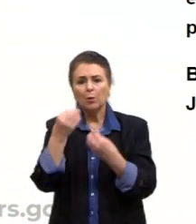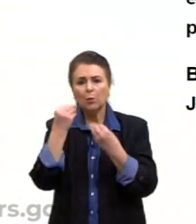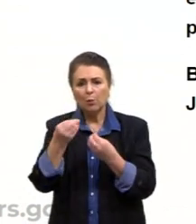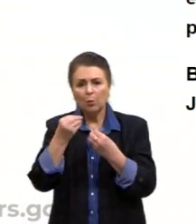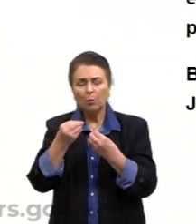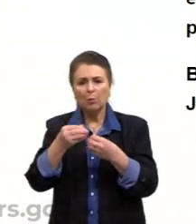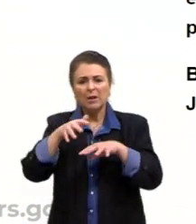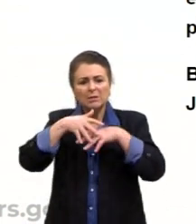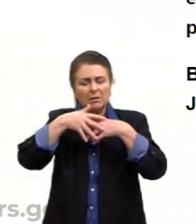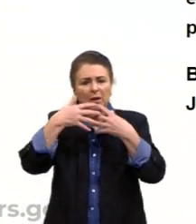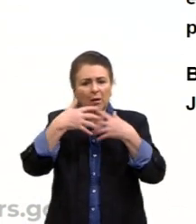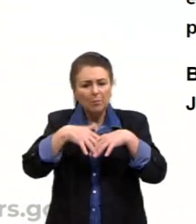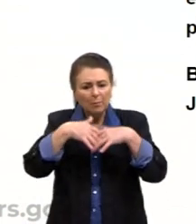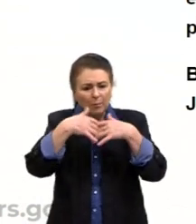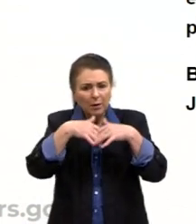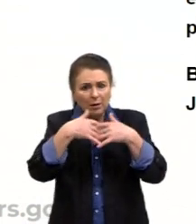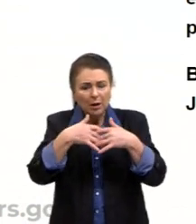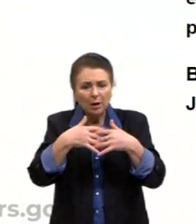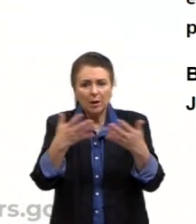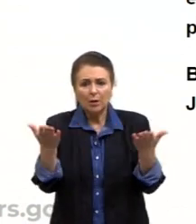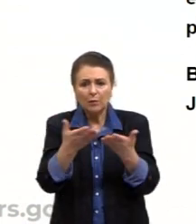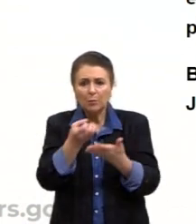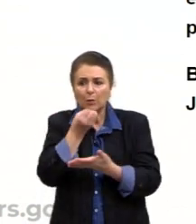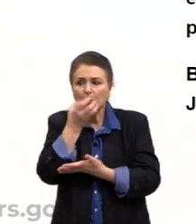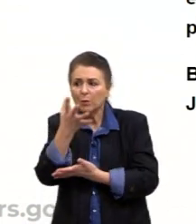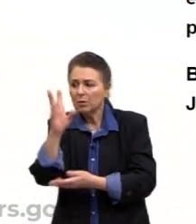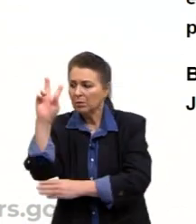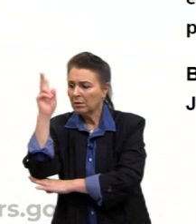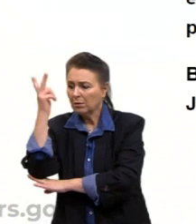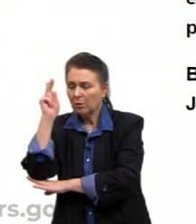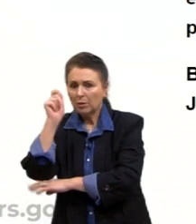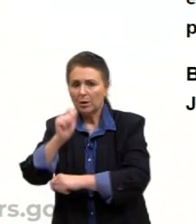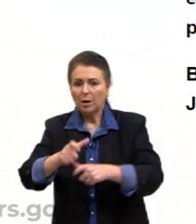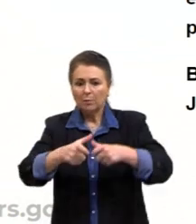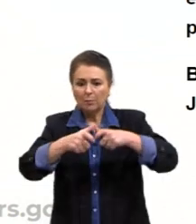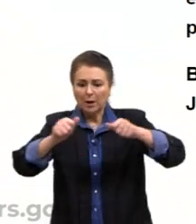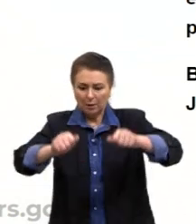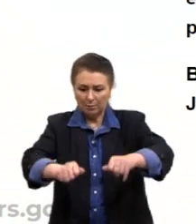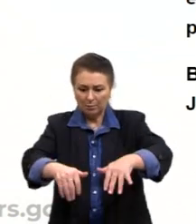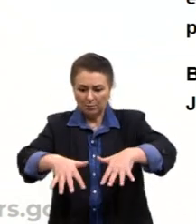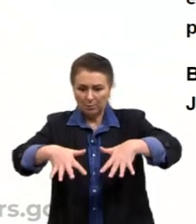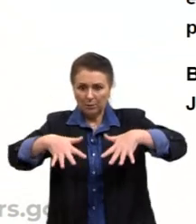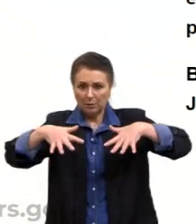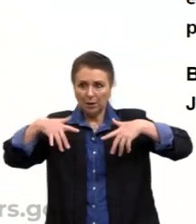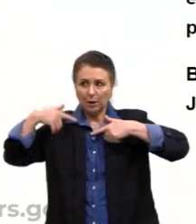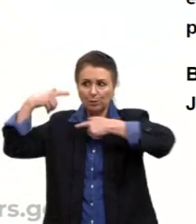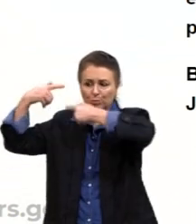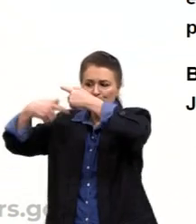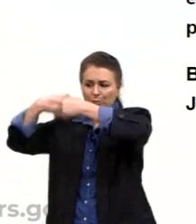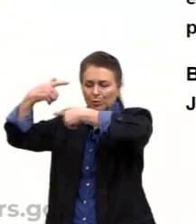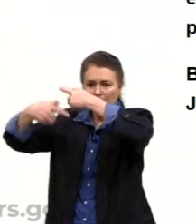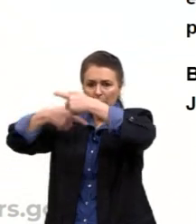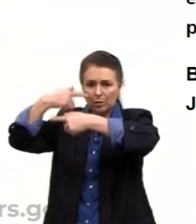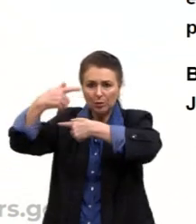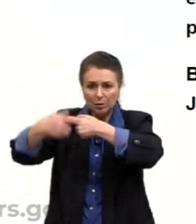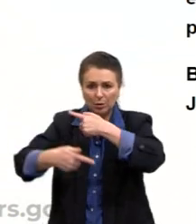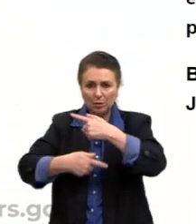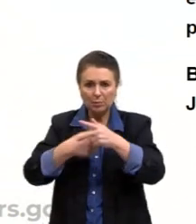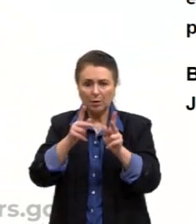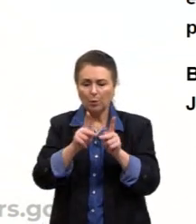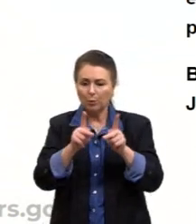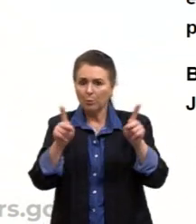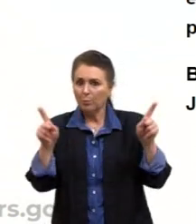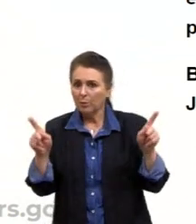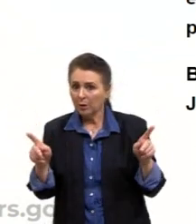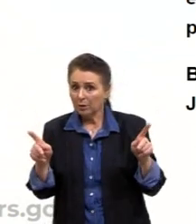austerocientíficas virou uma máquina de contar histórias para enormes plateias de geração em geração durante já